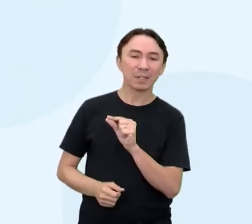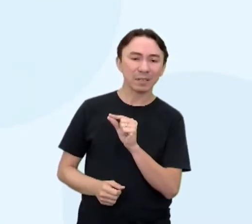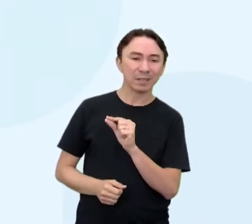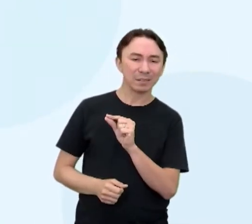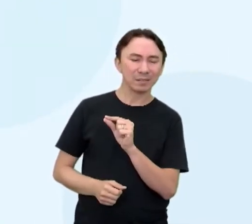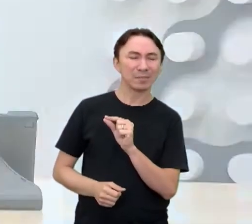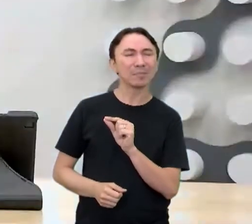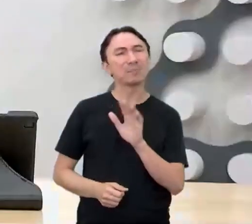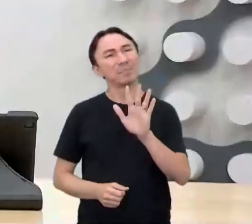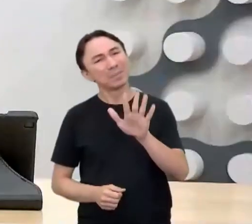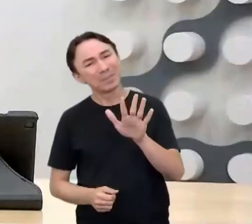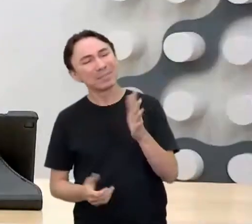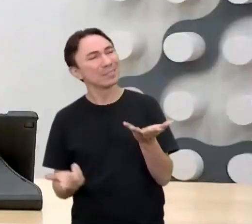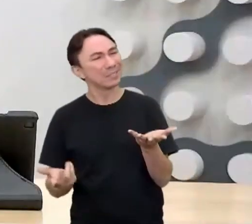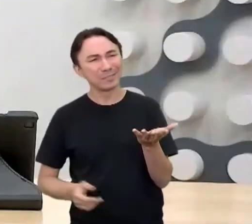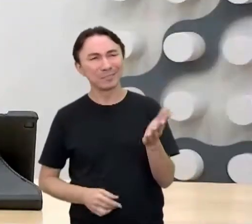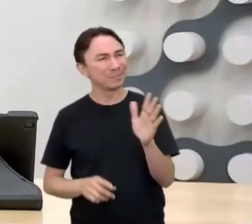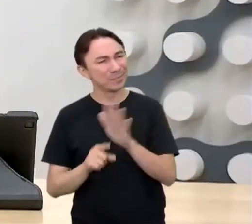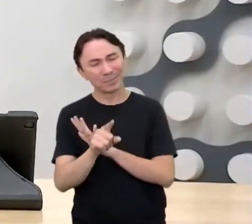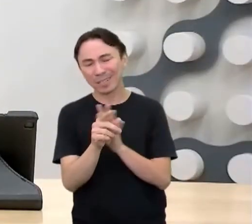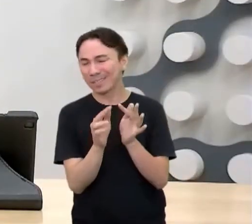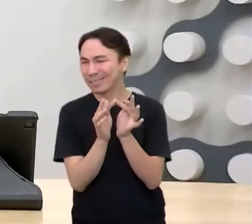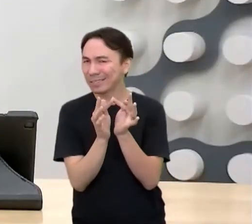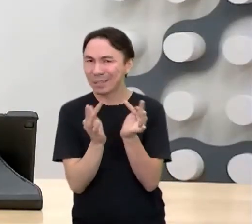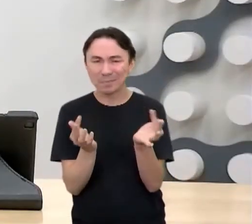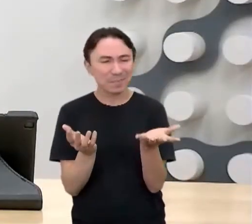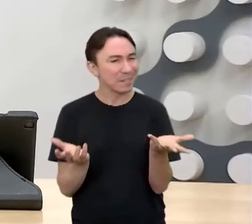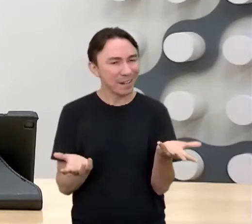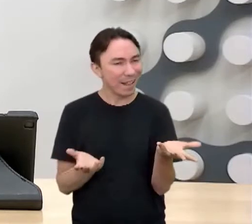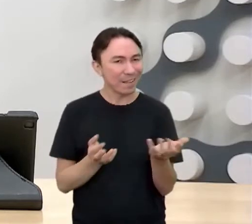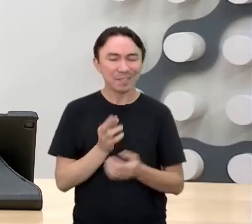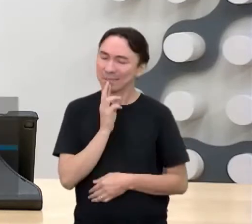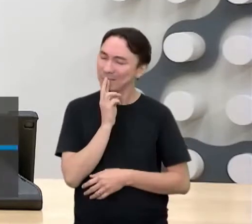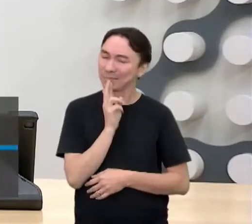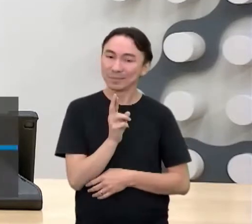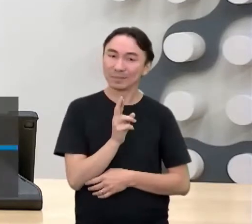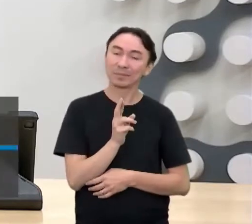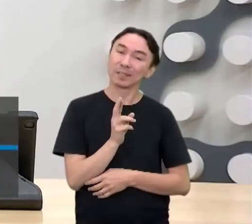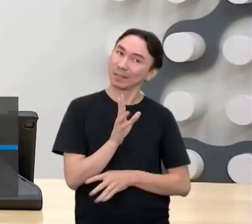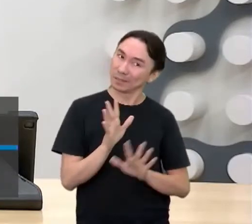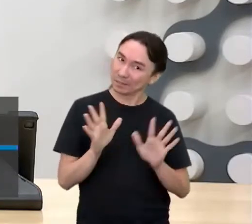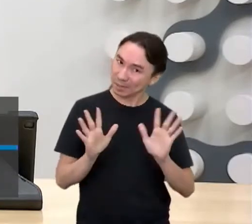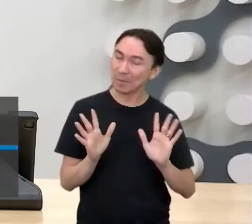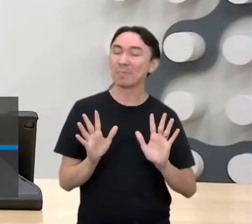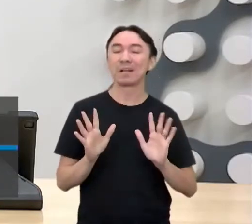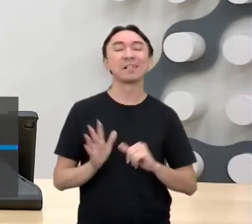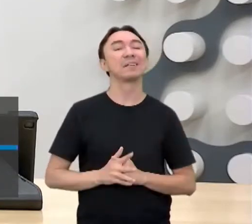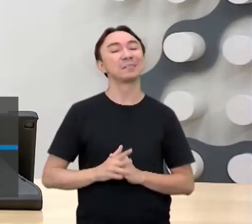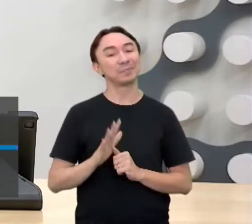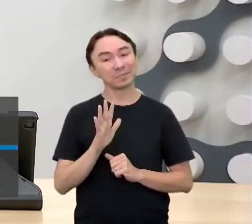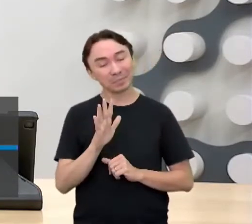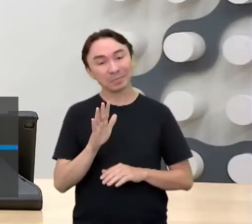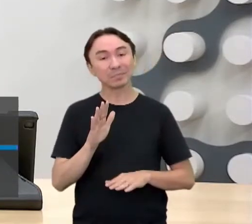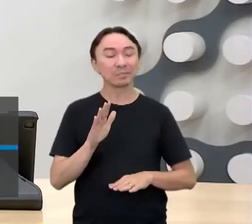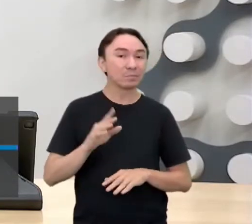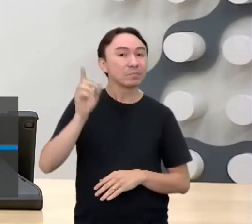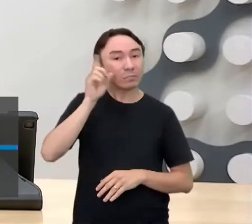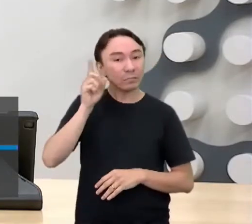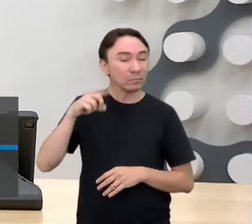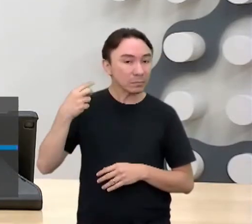Mas professora, que pergunta simples de responder. Não é tão simples assim, porque no dia a dia as coisas acabam